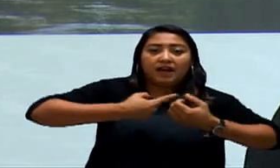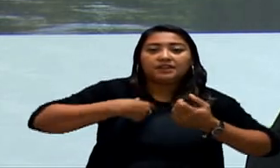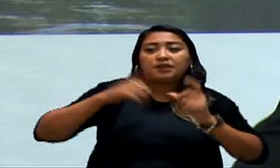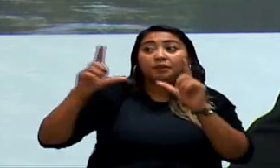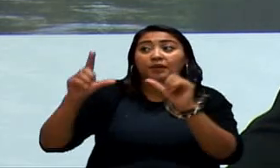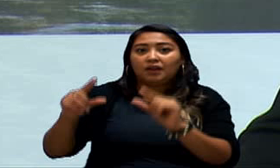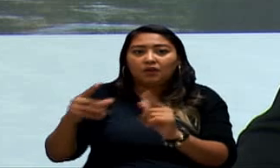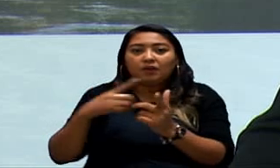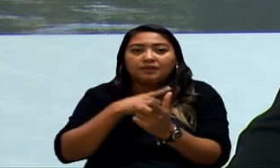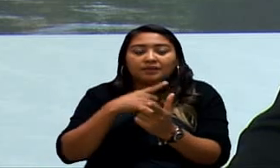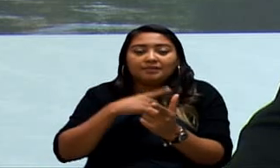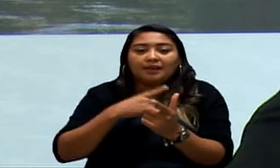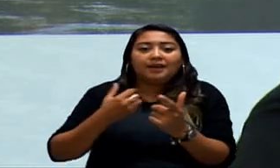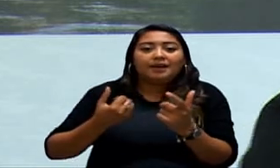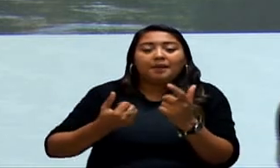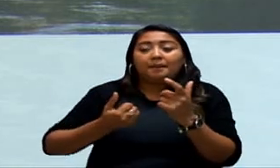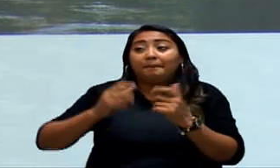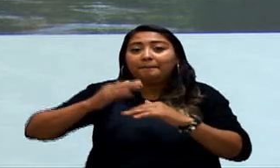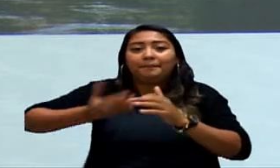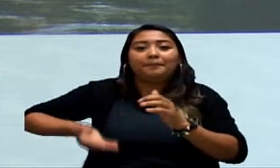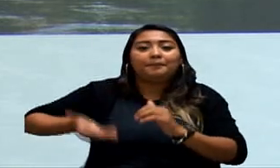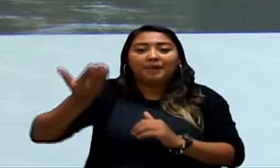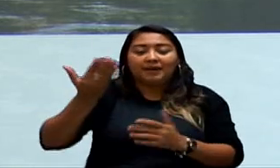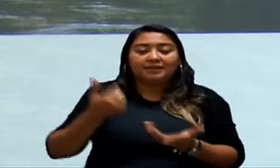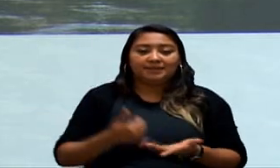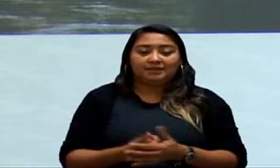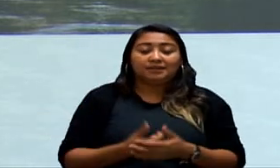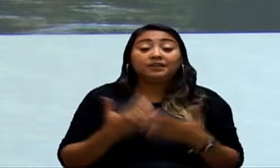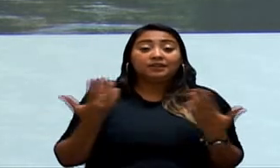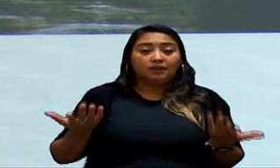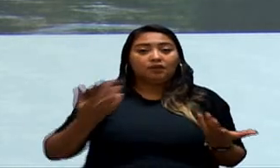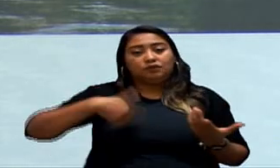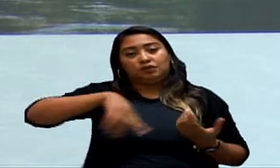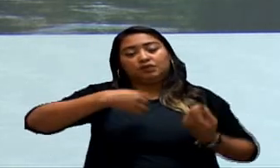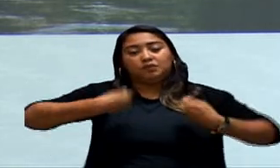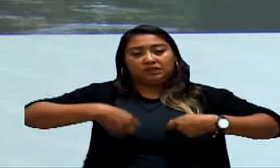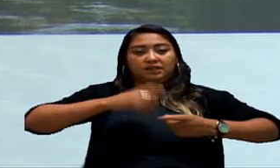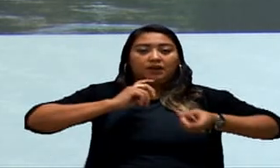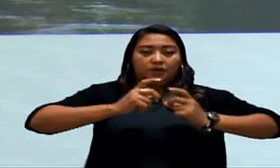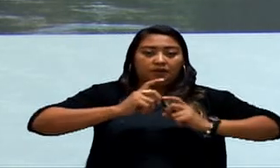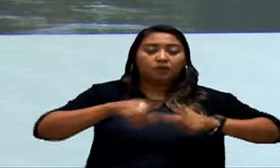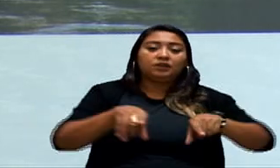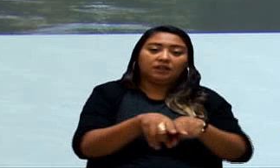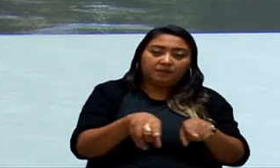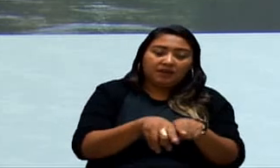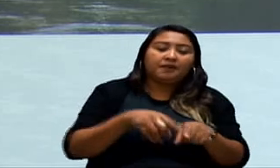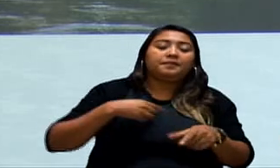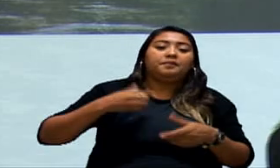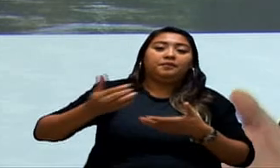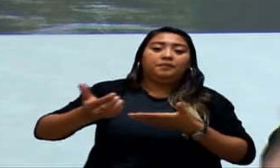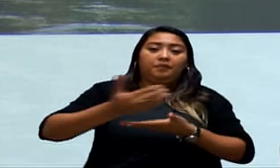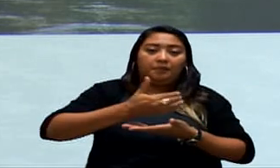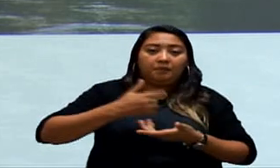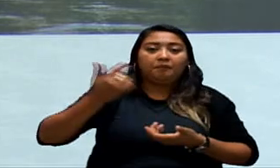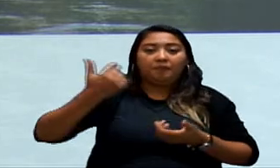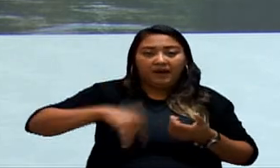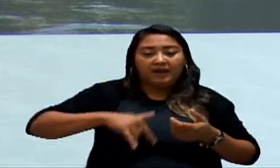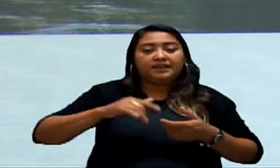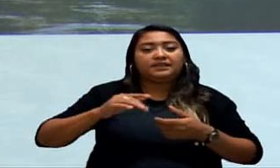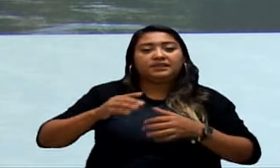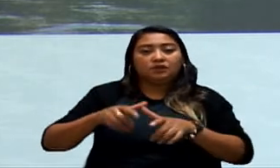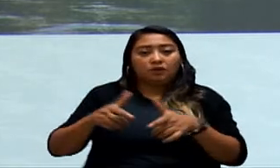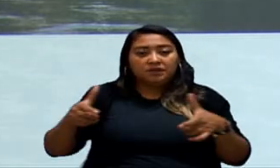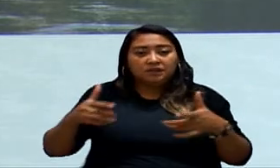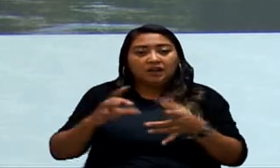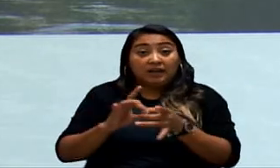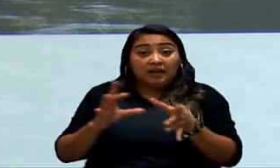uma quantidade maior. Então, a gente vai fazer essa audiência até para trazer, abrir novamente.